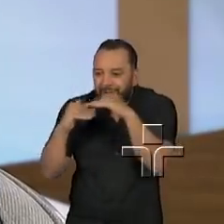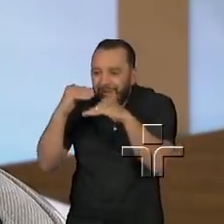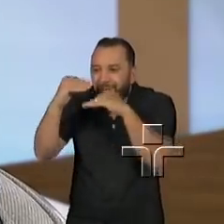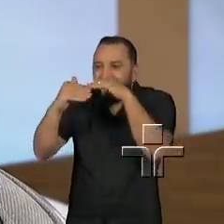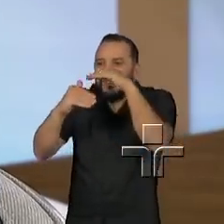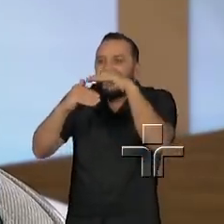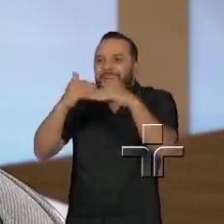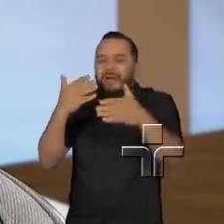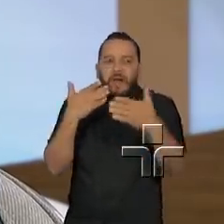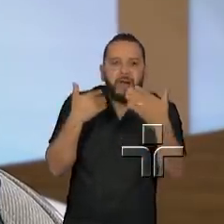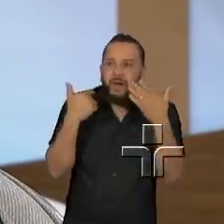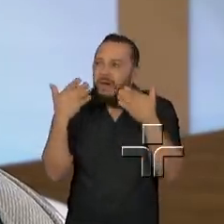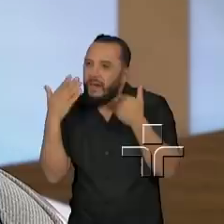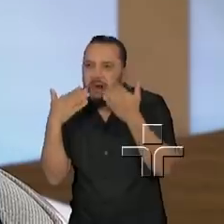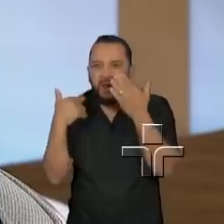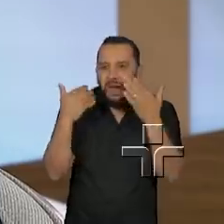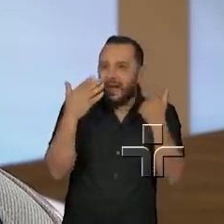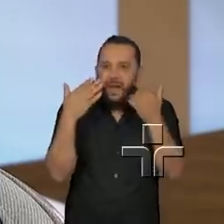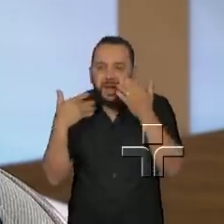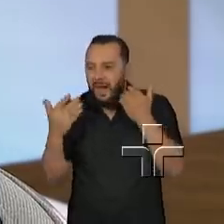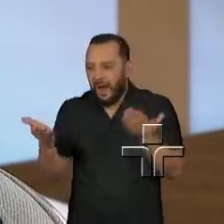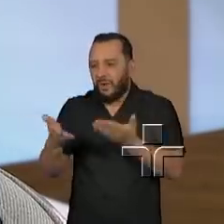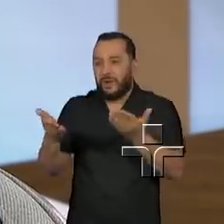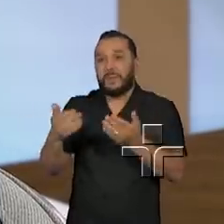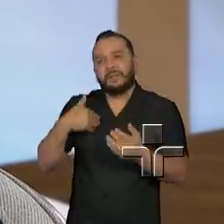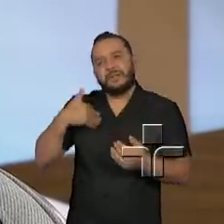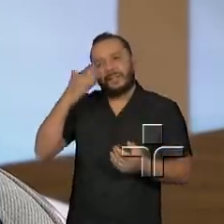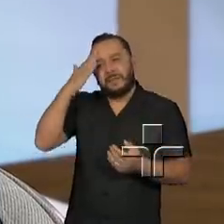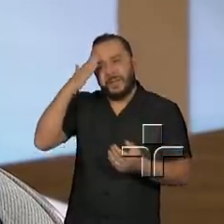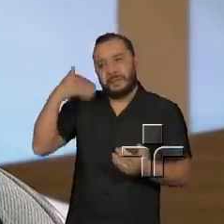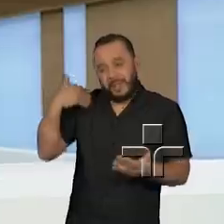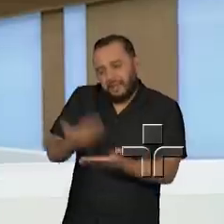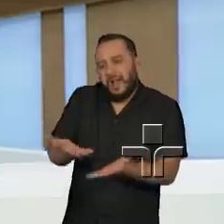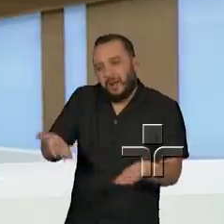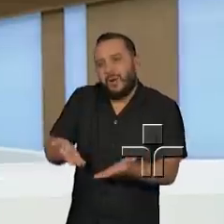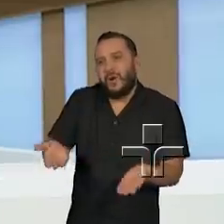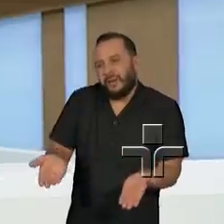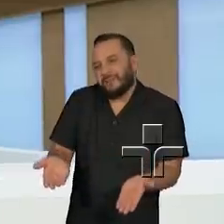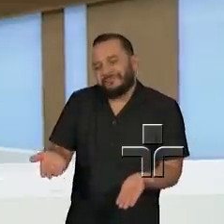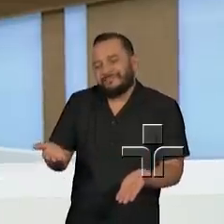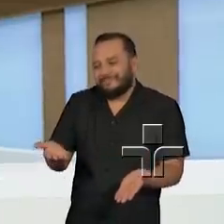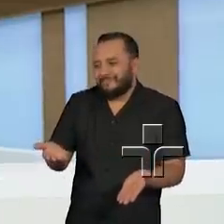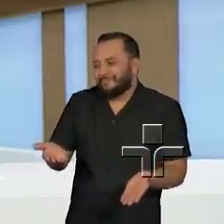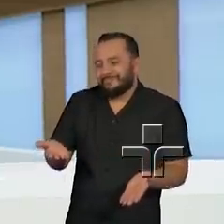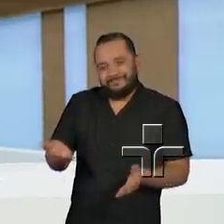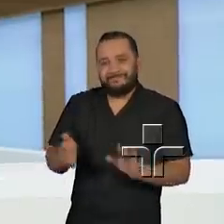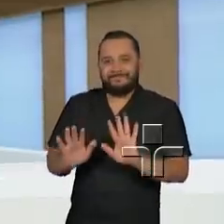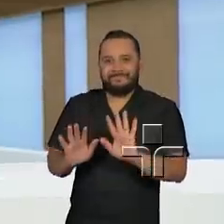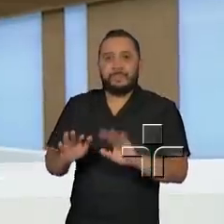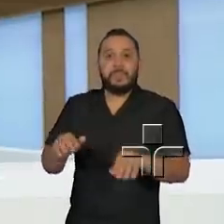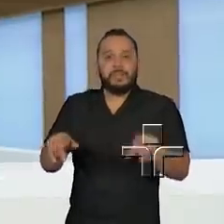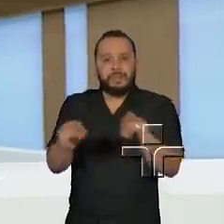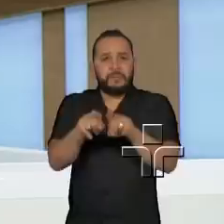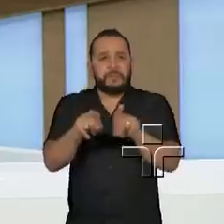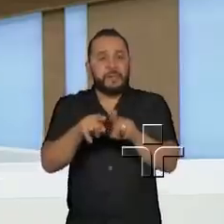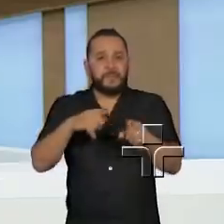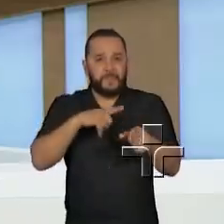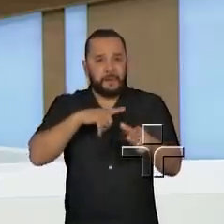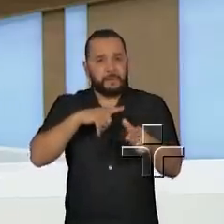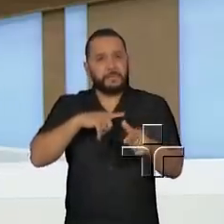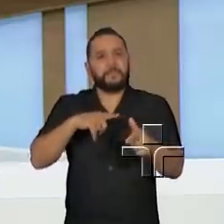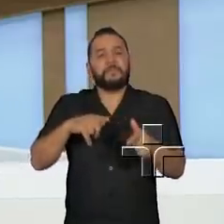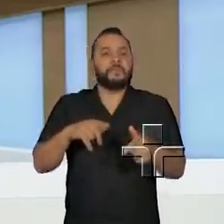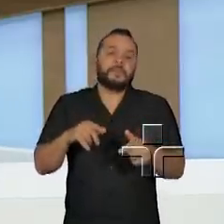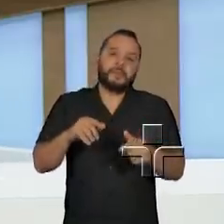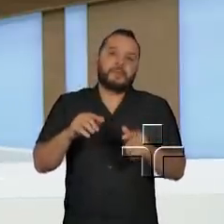uma descrição parcimoniosa e racional da situação. E por que a paixão dos neurocientistas, ou de muitos pelo menos que eu tenho visto, pelo